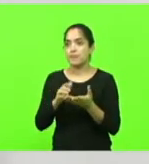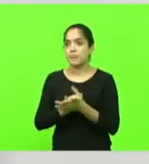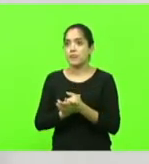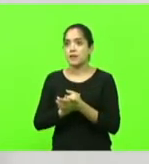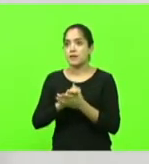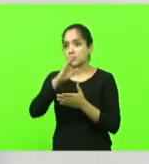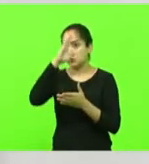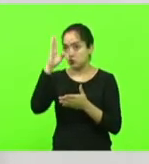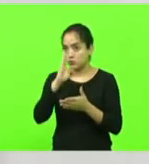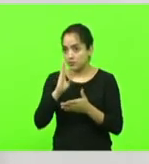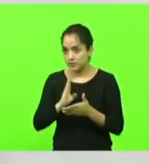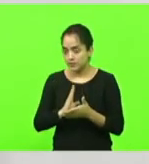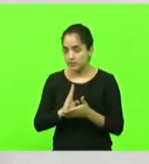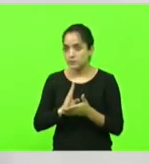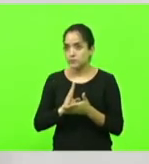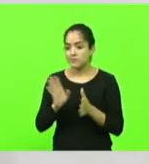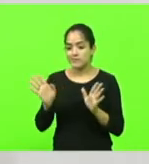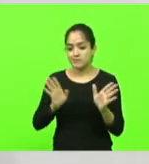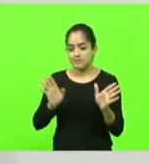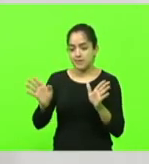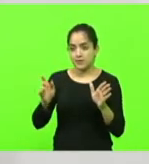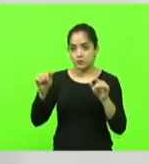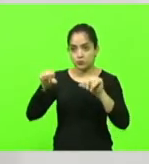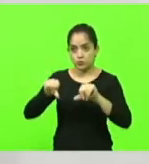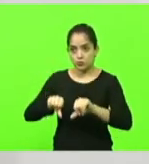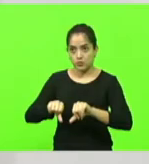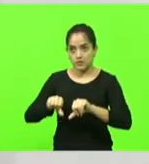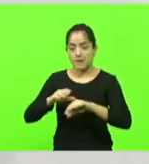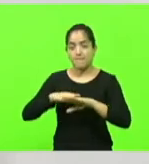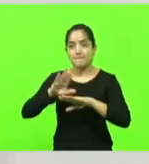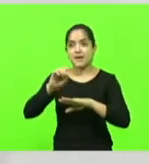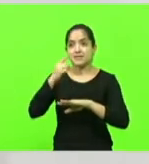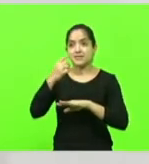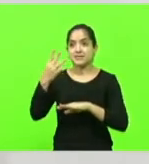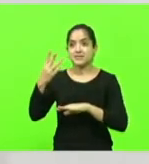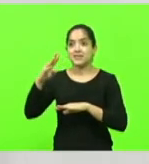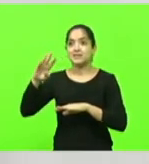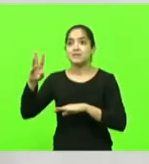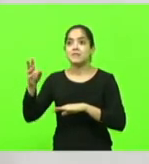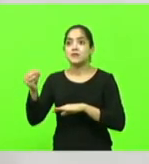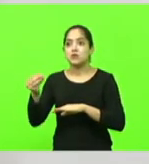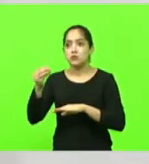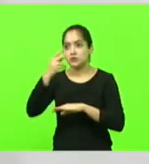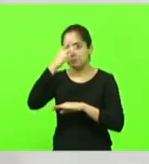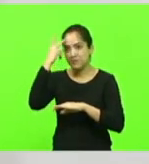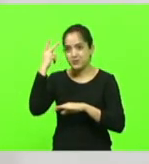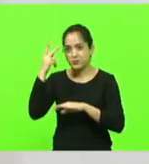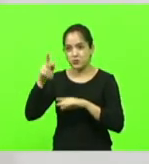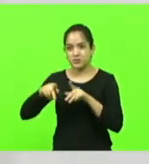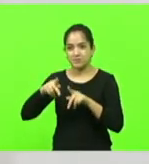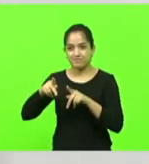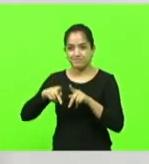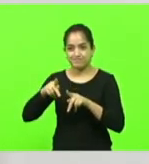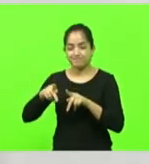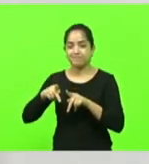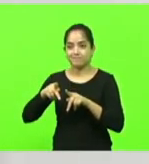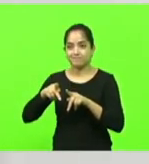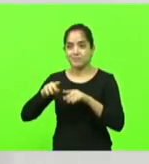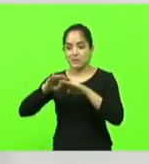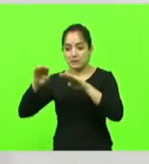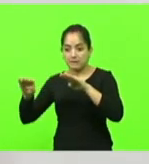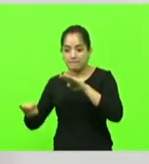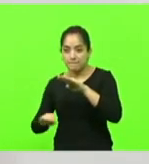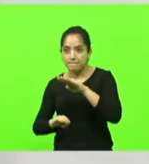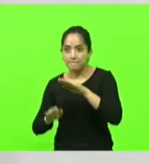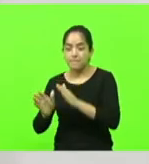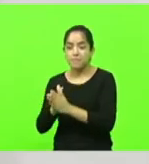para sair da crise. Temos mais de 13 milhões de pessoas vivendo no campo abaixo da linha da pobreza, segundo